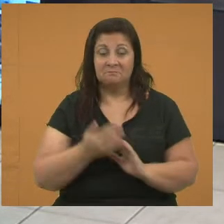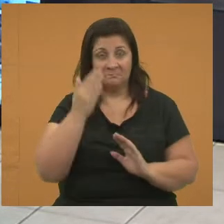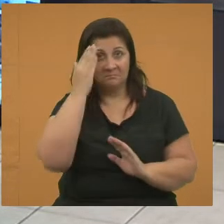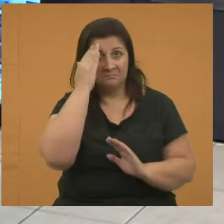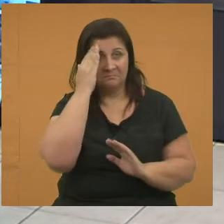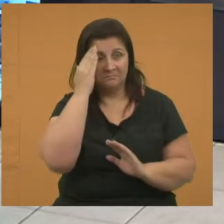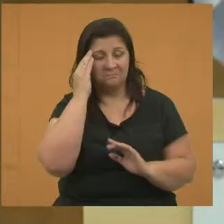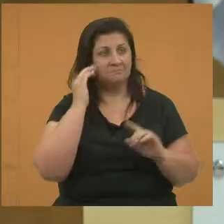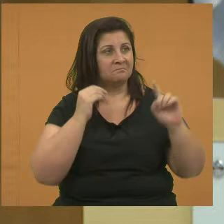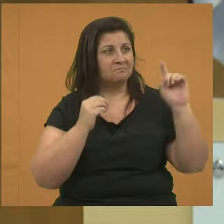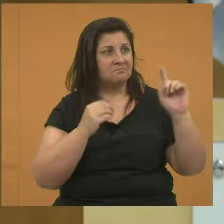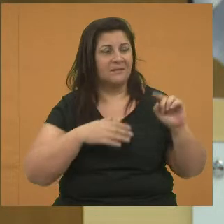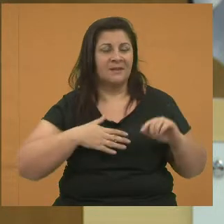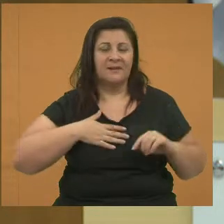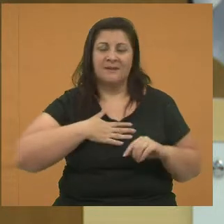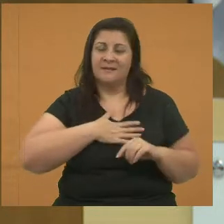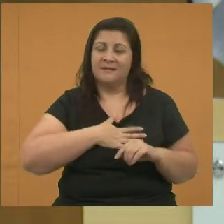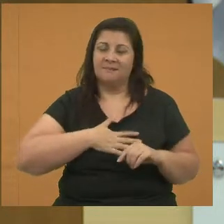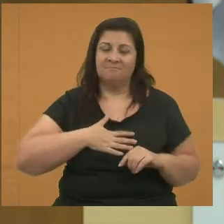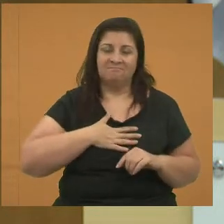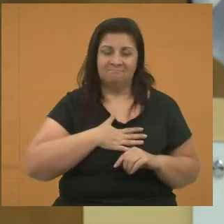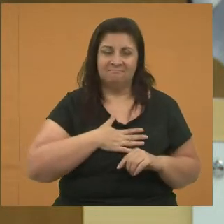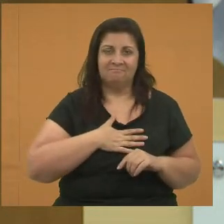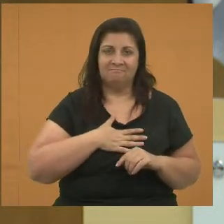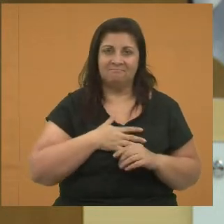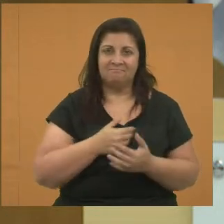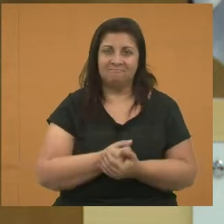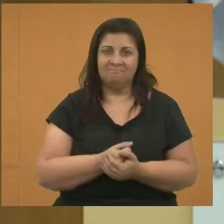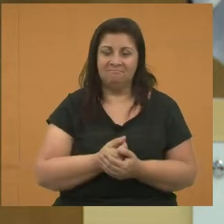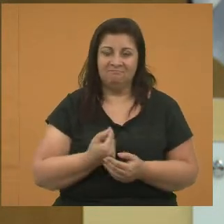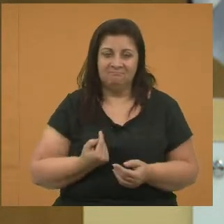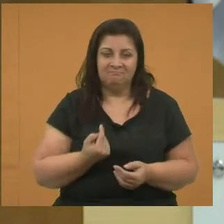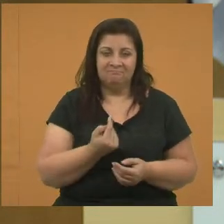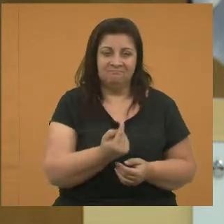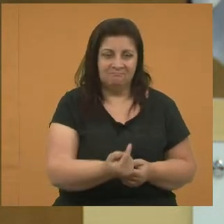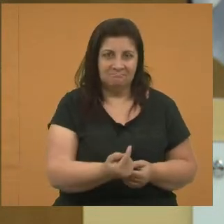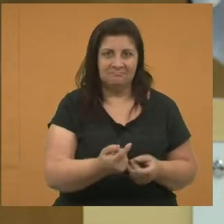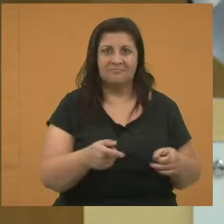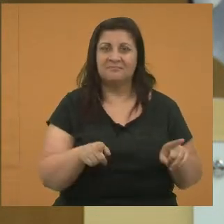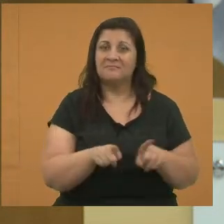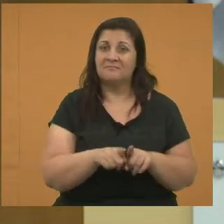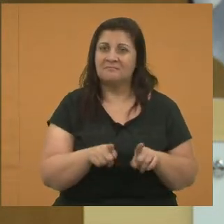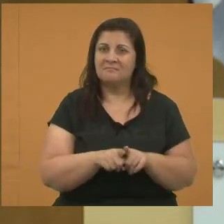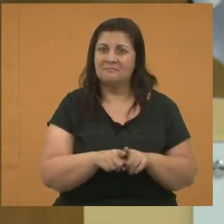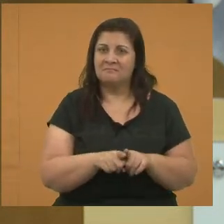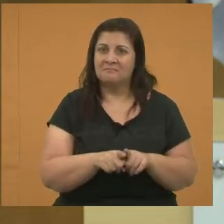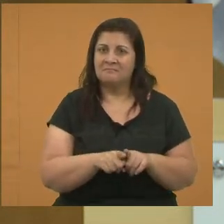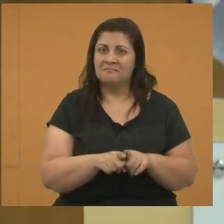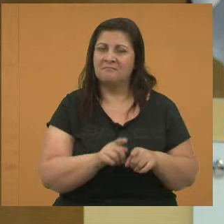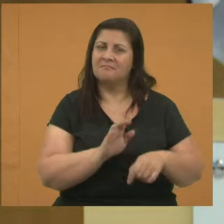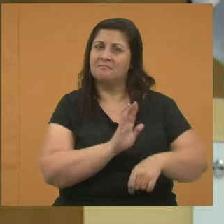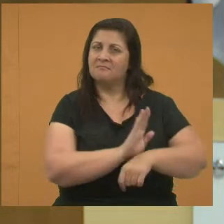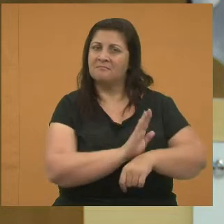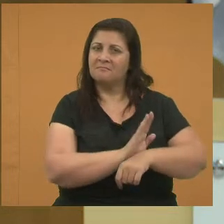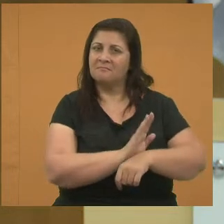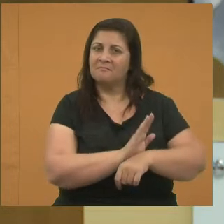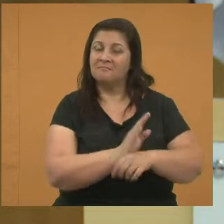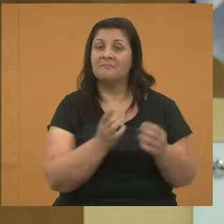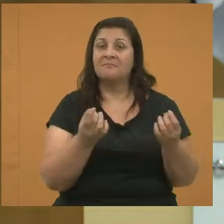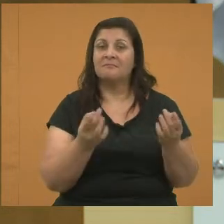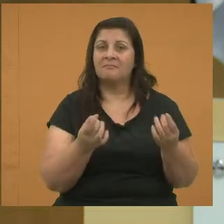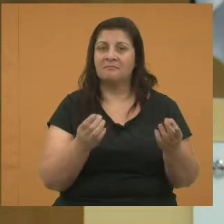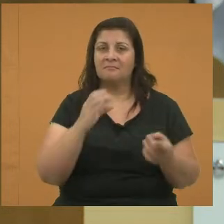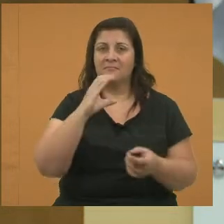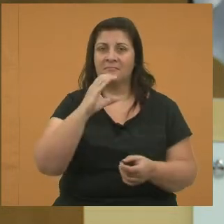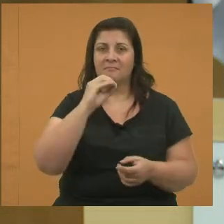para mim, é uma satisfação, né, poder estar aqui nessa casa também defendendo o comércio.